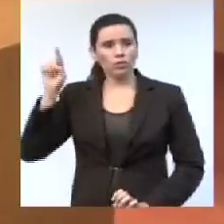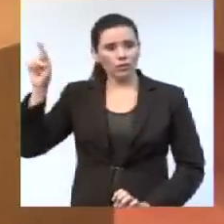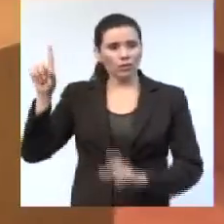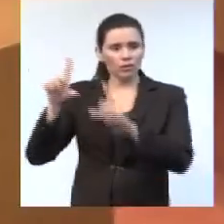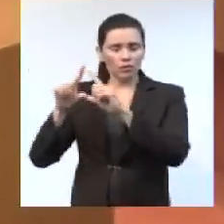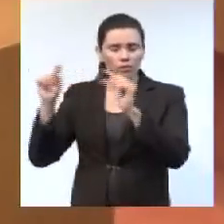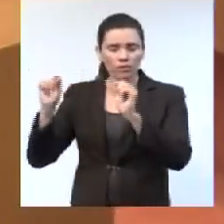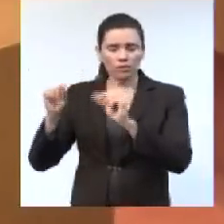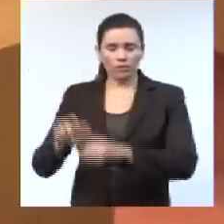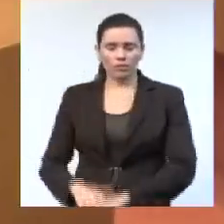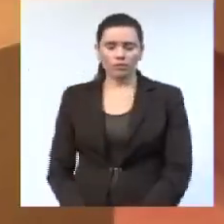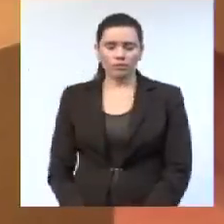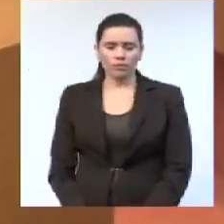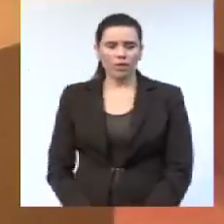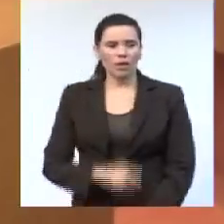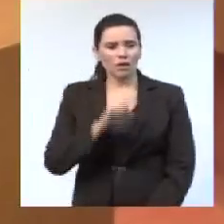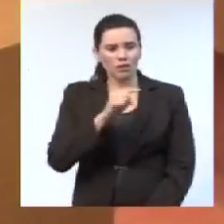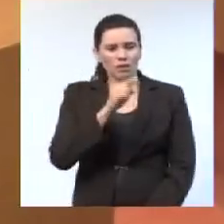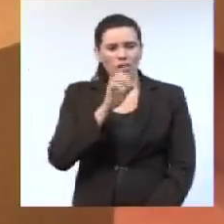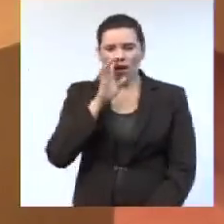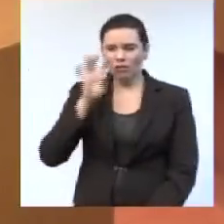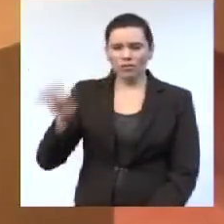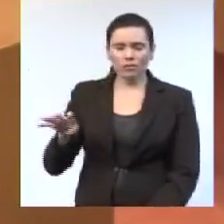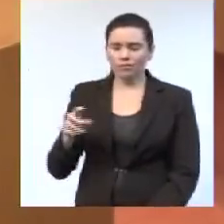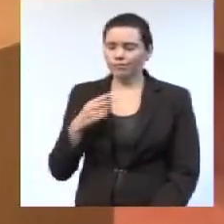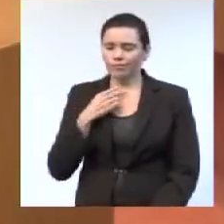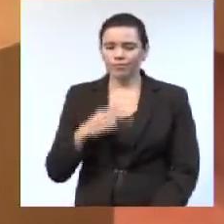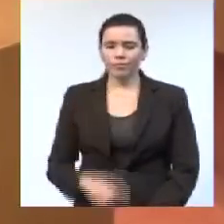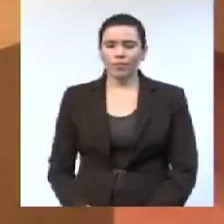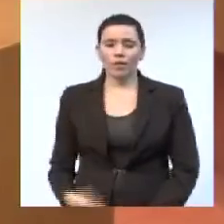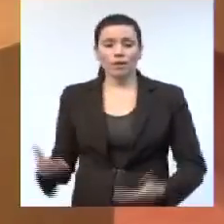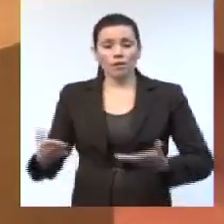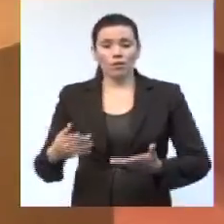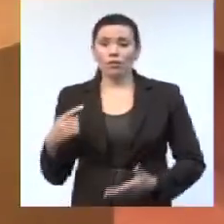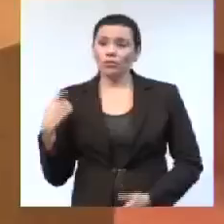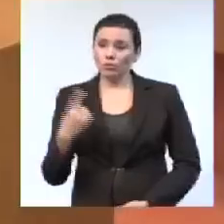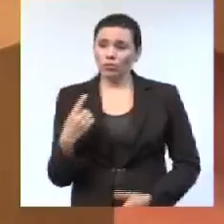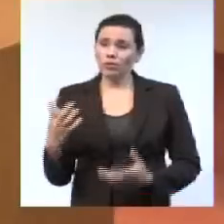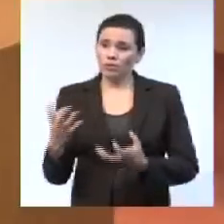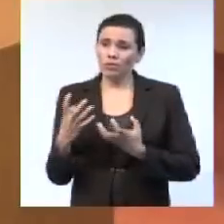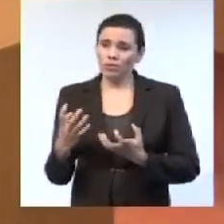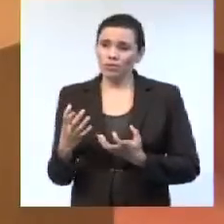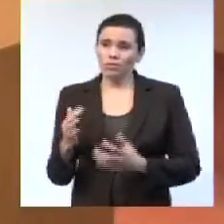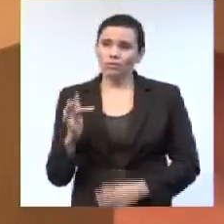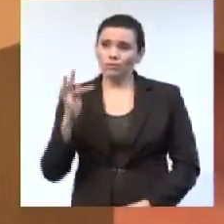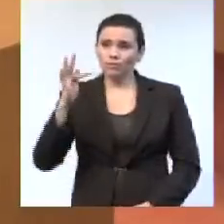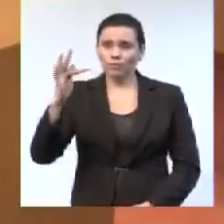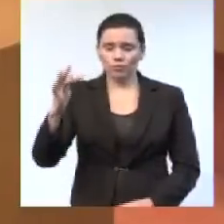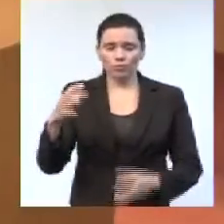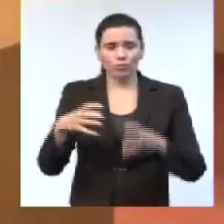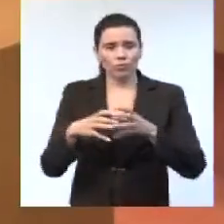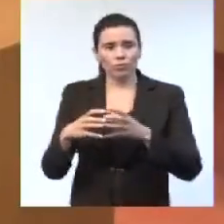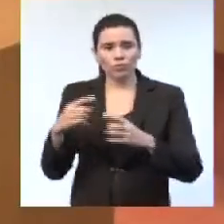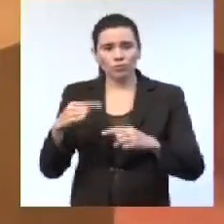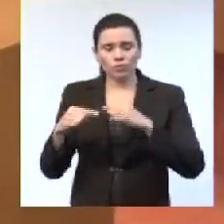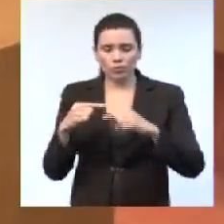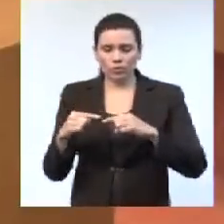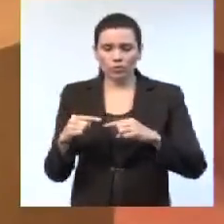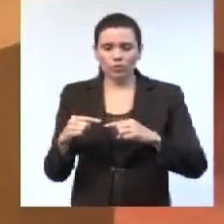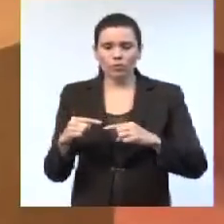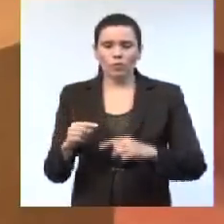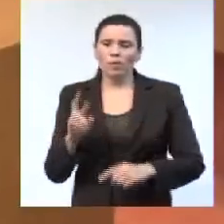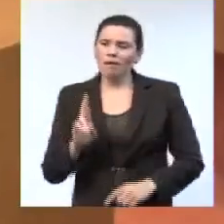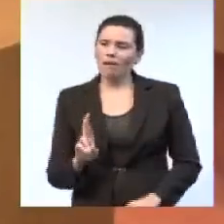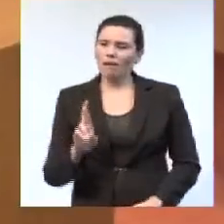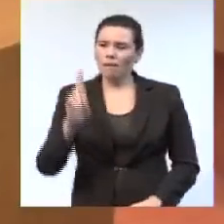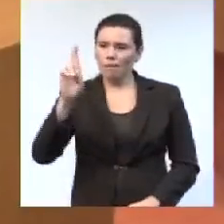buscar um entendimento dentro do PMDB municipal em São Luís de uma candidatura que possa ser viável, que possa representar um